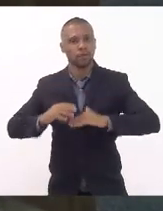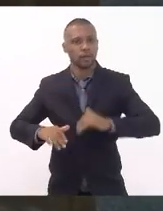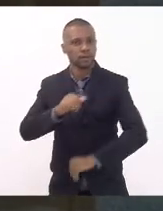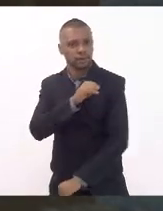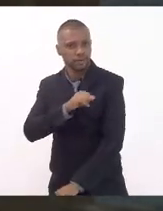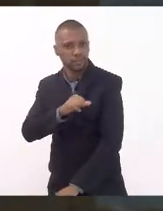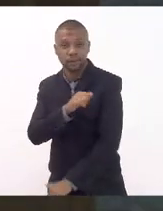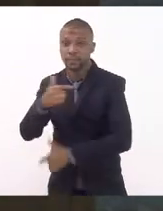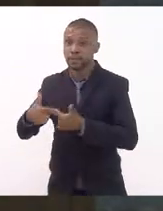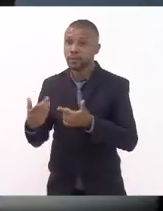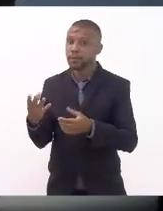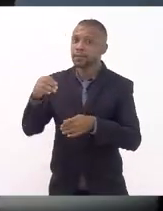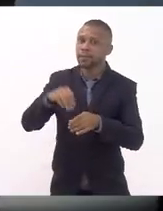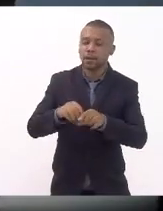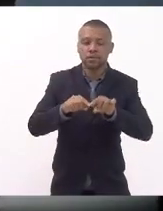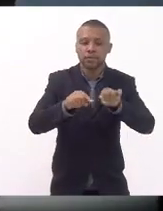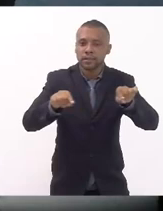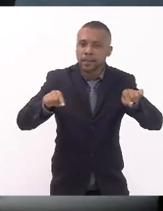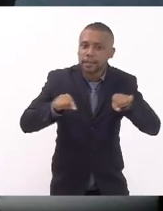Sala Lilás. Obrigada.